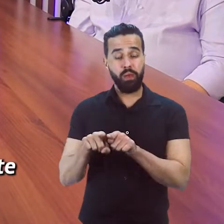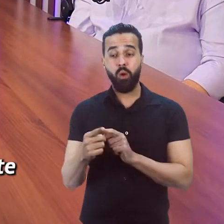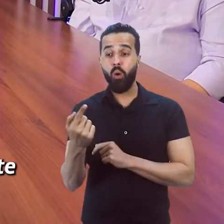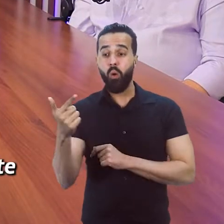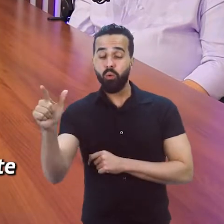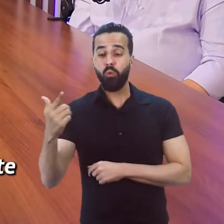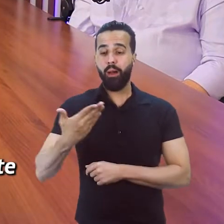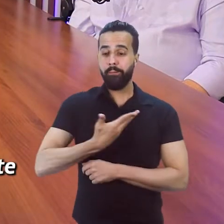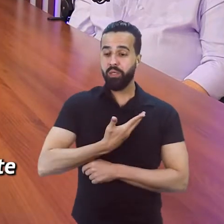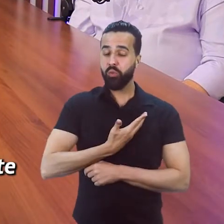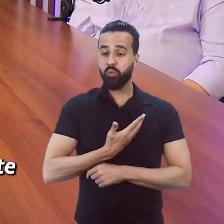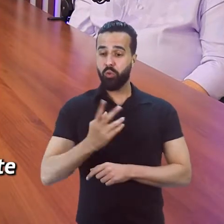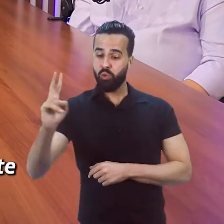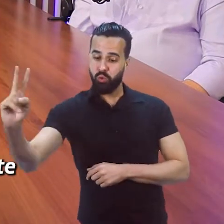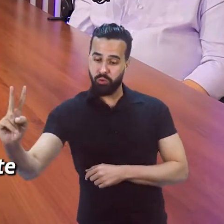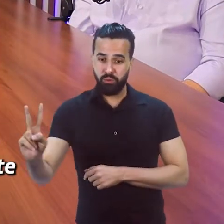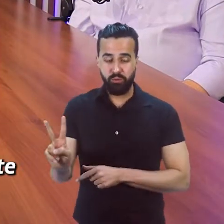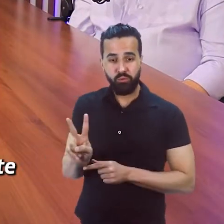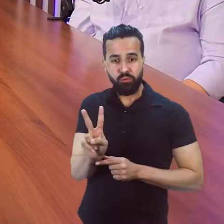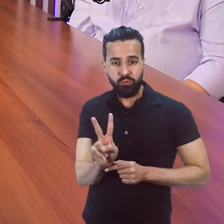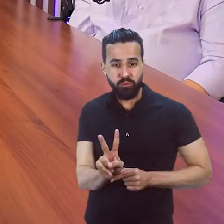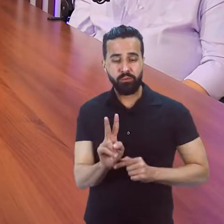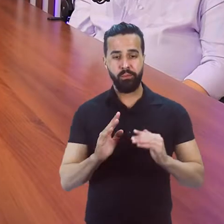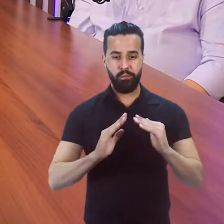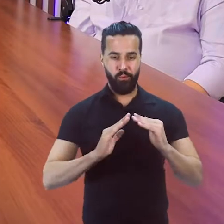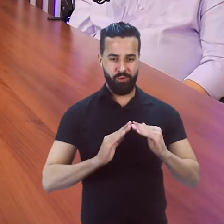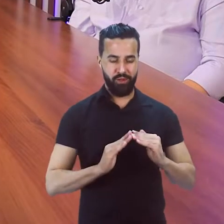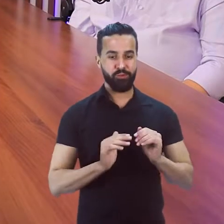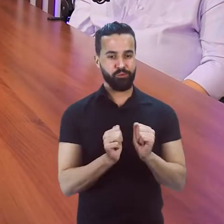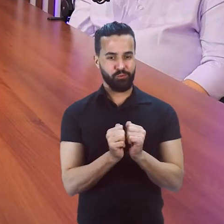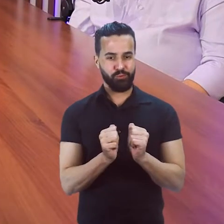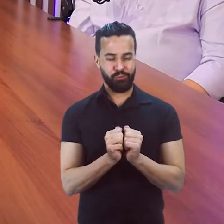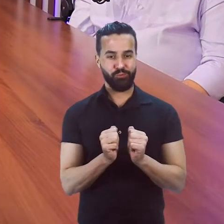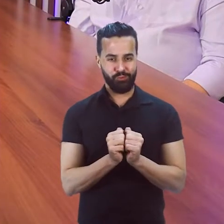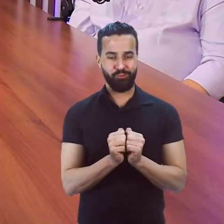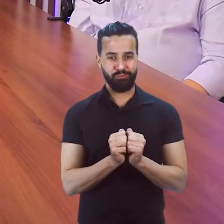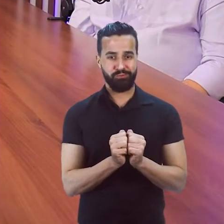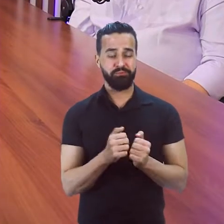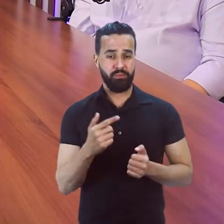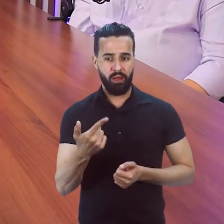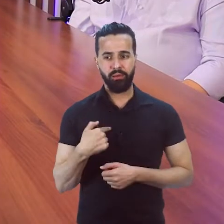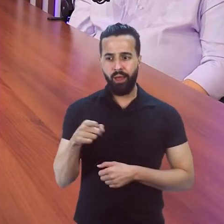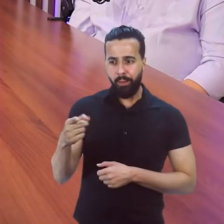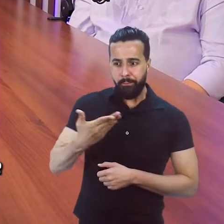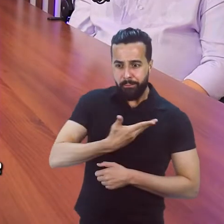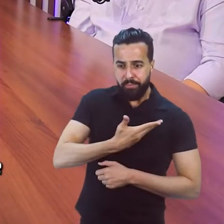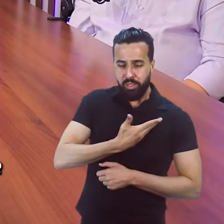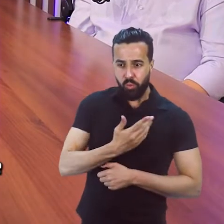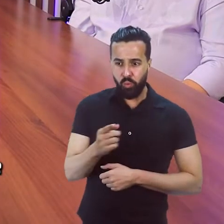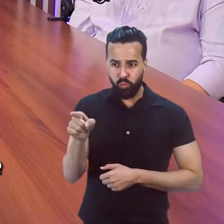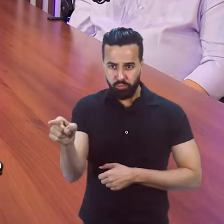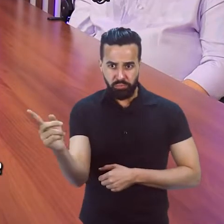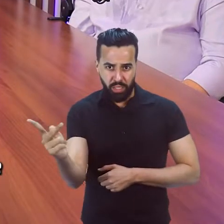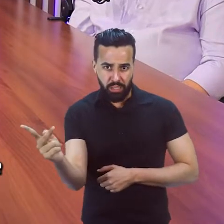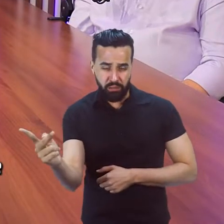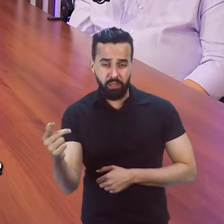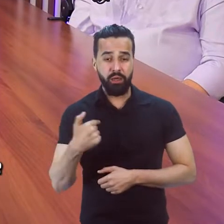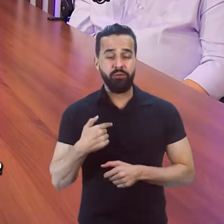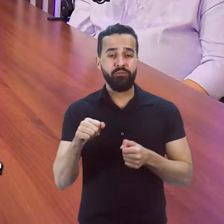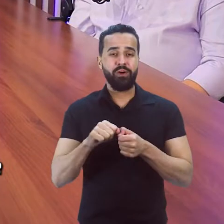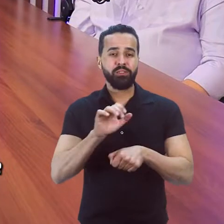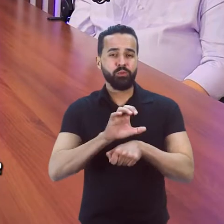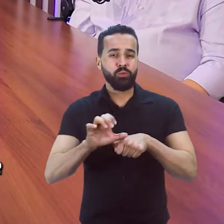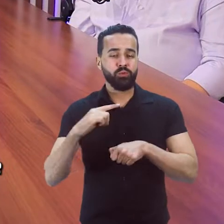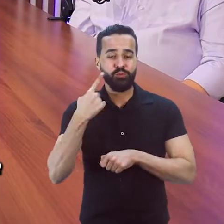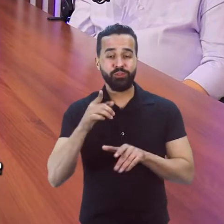morava junto com ele numa kitnet, os dois dividiam o mesmo quarto. Esse outro colega dele fazia direito, né? E eles são da Bahia. Esse